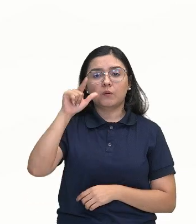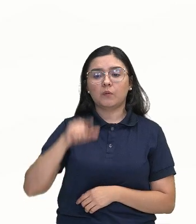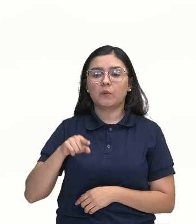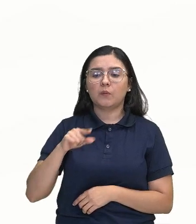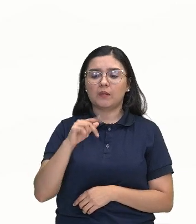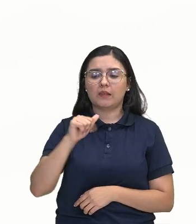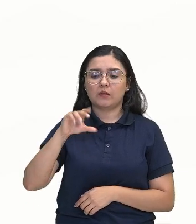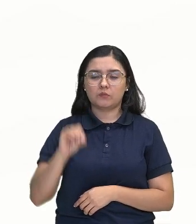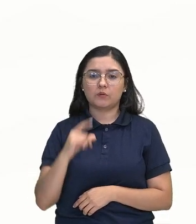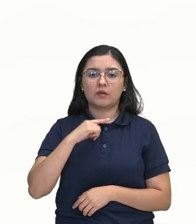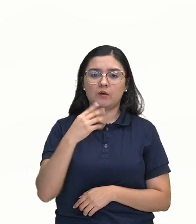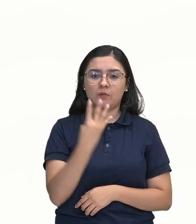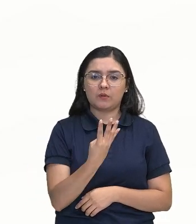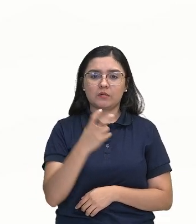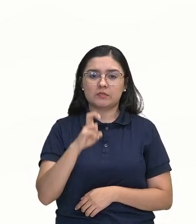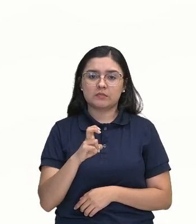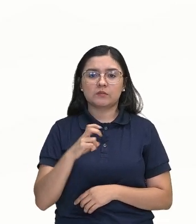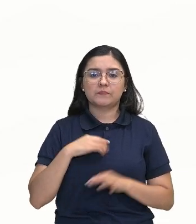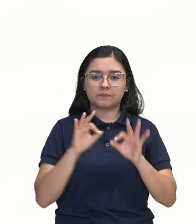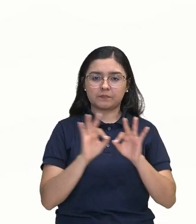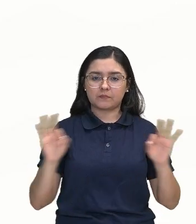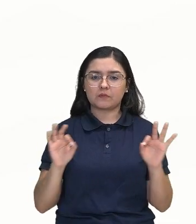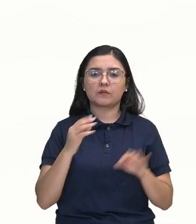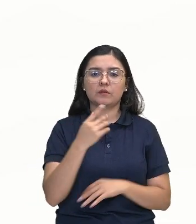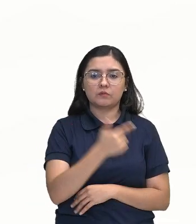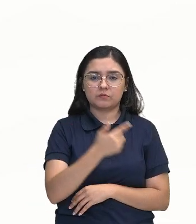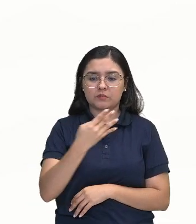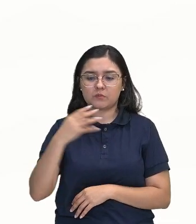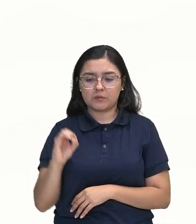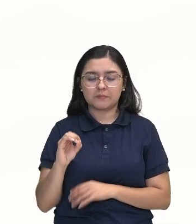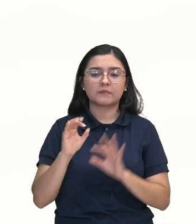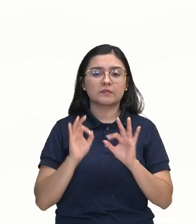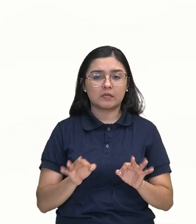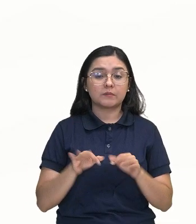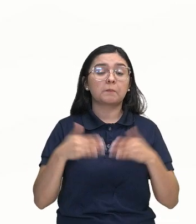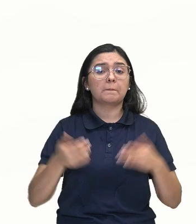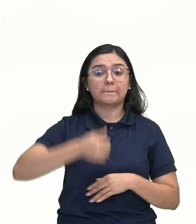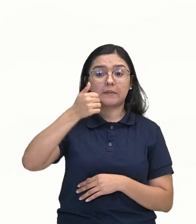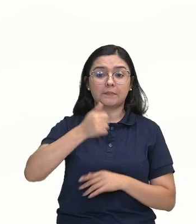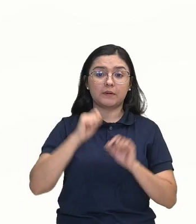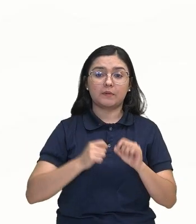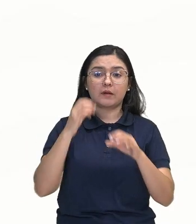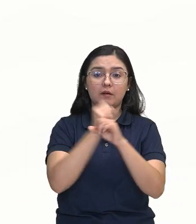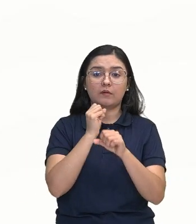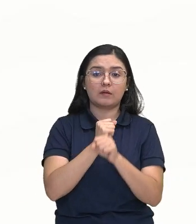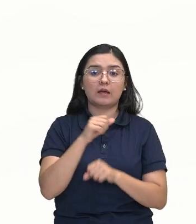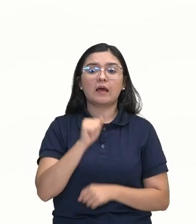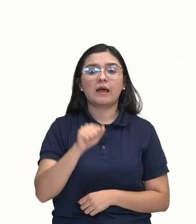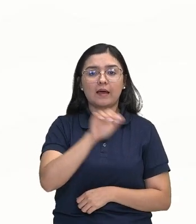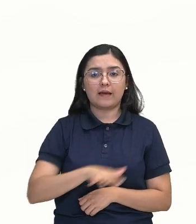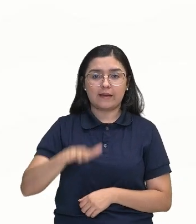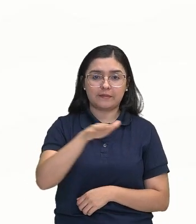o outro mede 240. O primeiro passo aqui, então, é a gente calcular a área